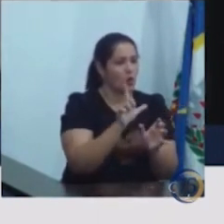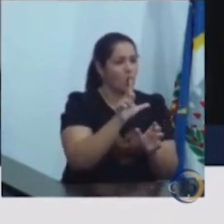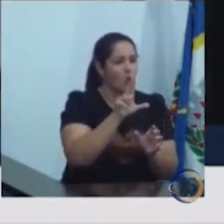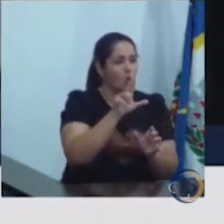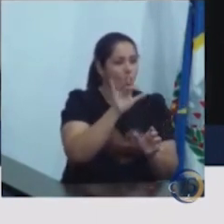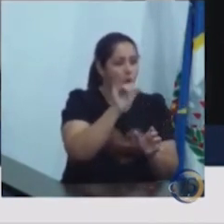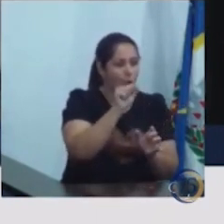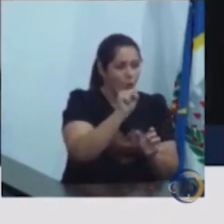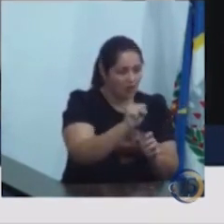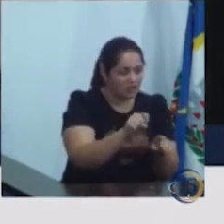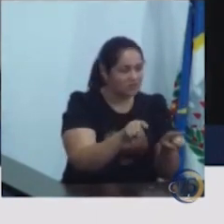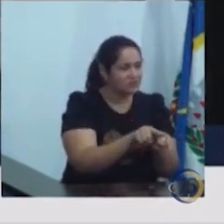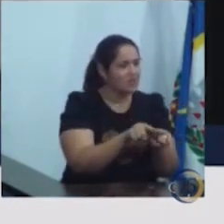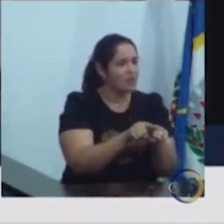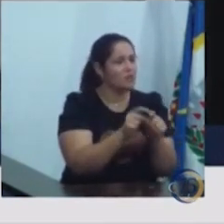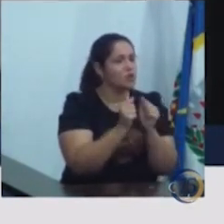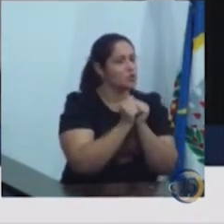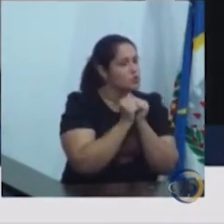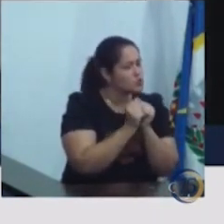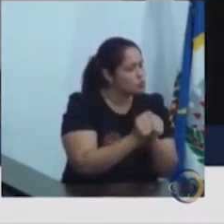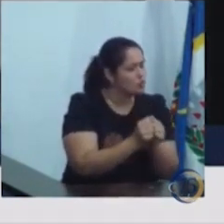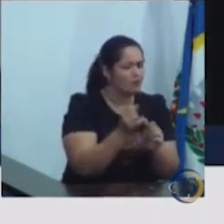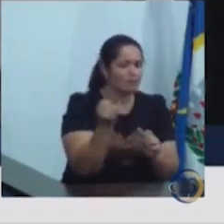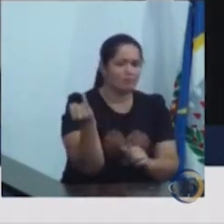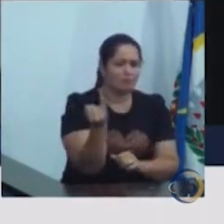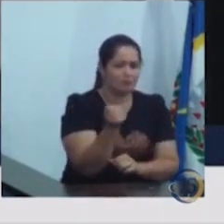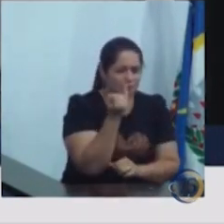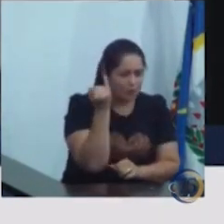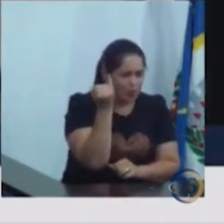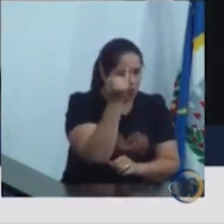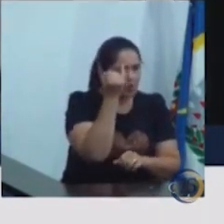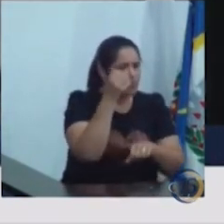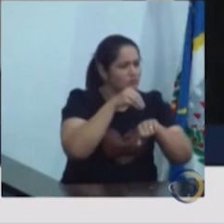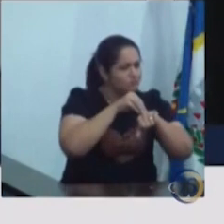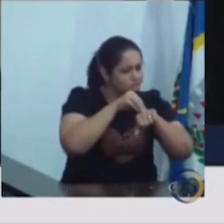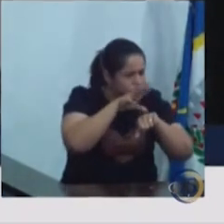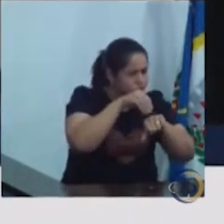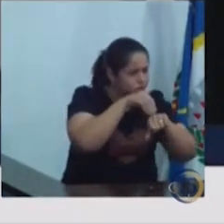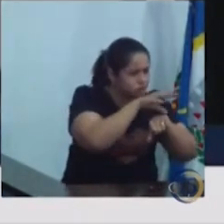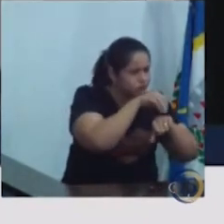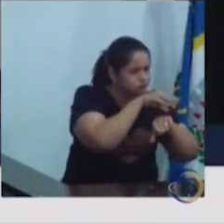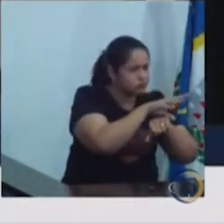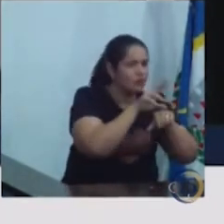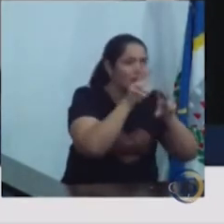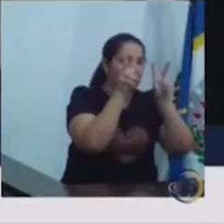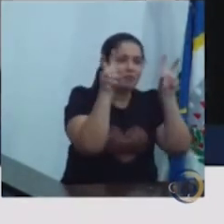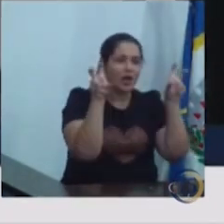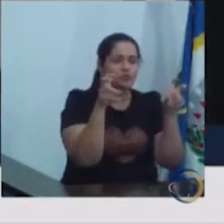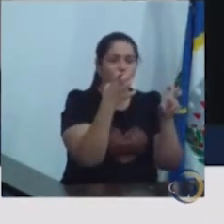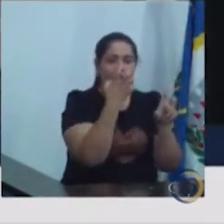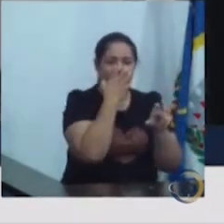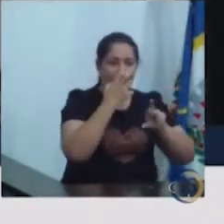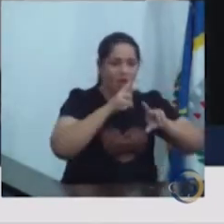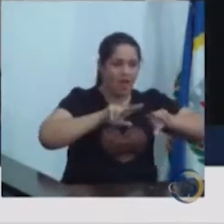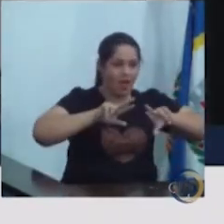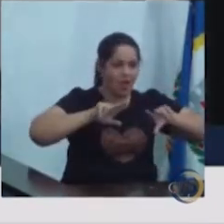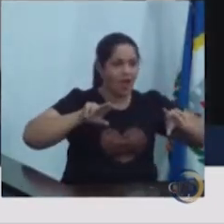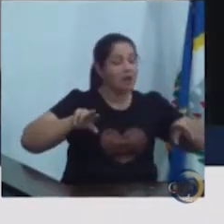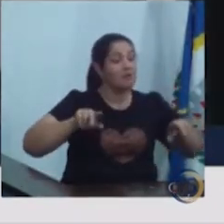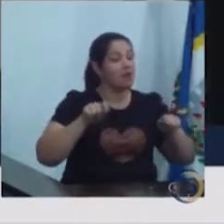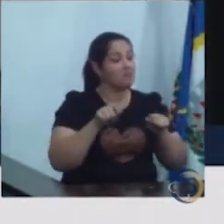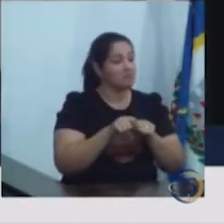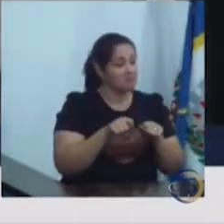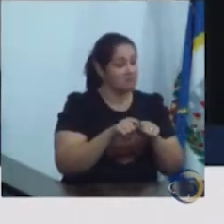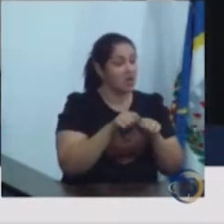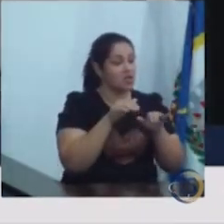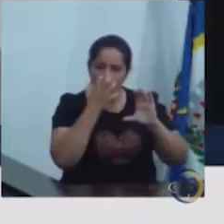presentes, entendendo a importância de levar essa pauta da causa animal para as nossas jovens,